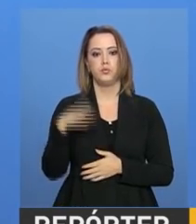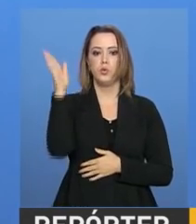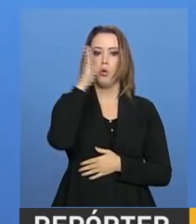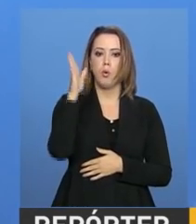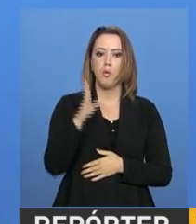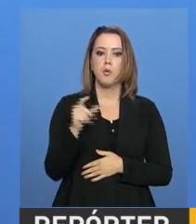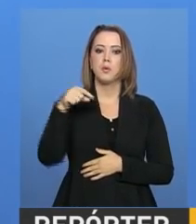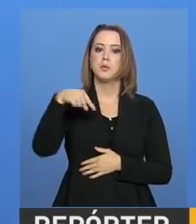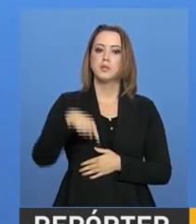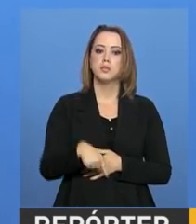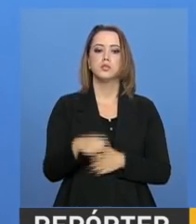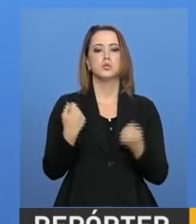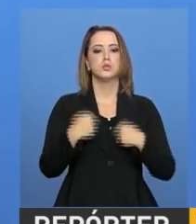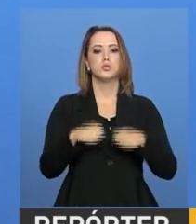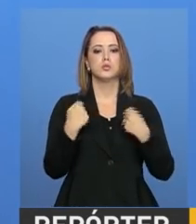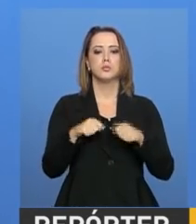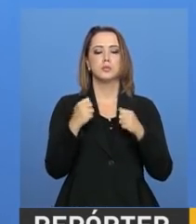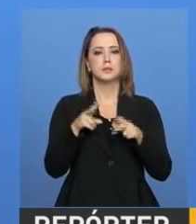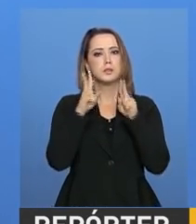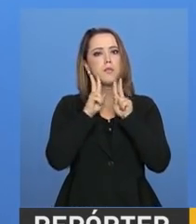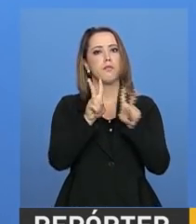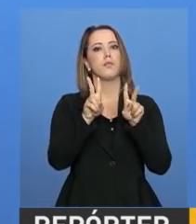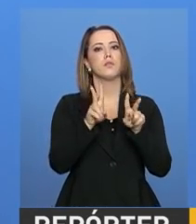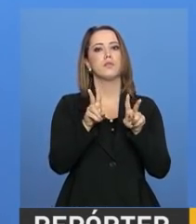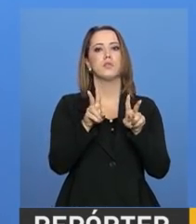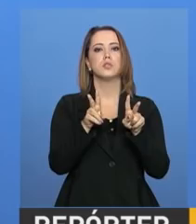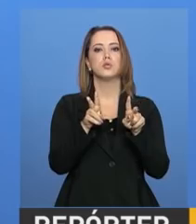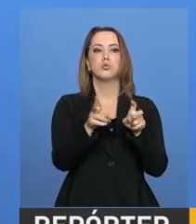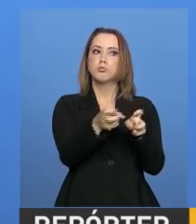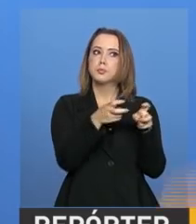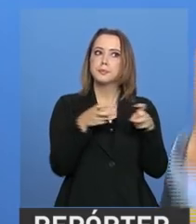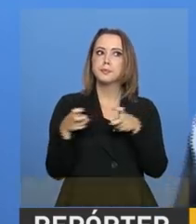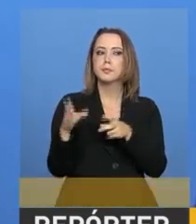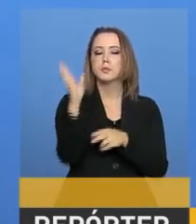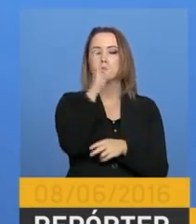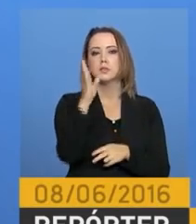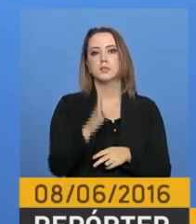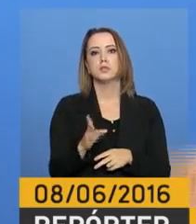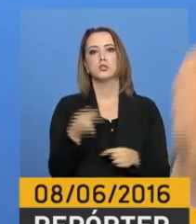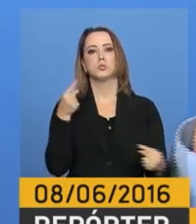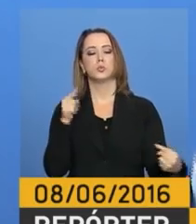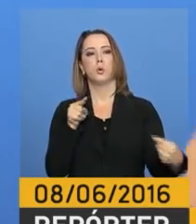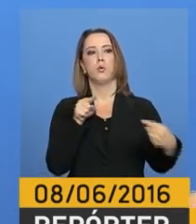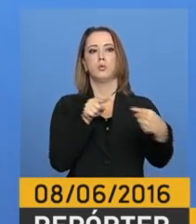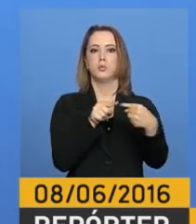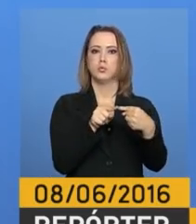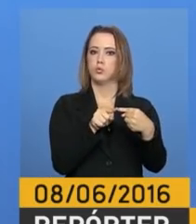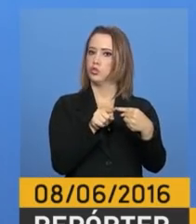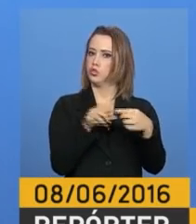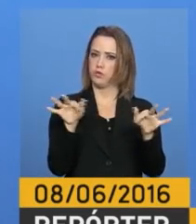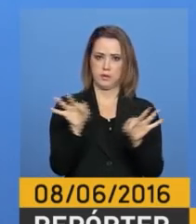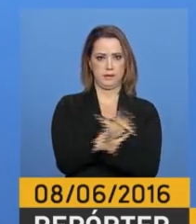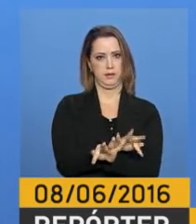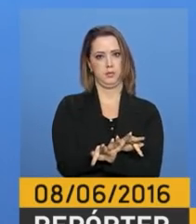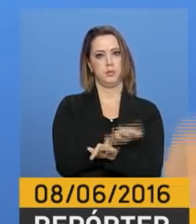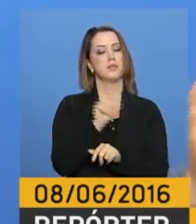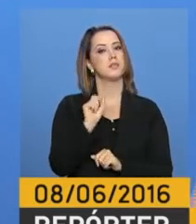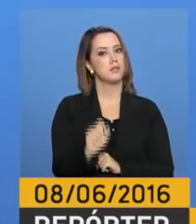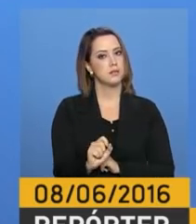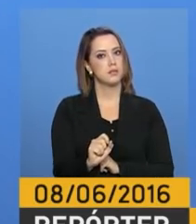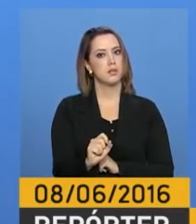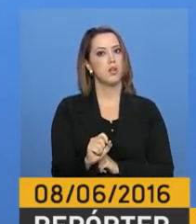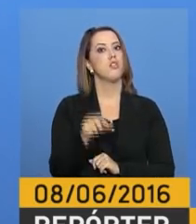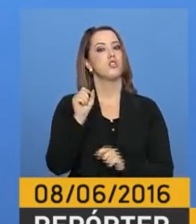hoje precisa ser encarado desta forma de forma objetiva e pragmática de